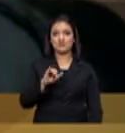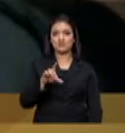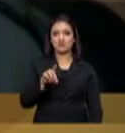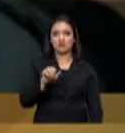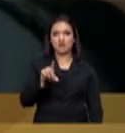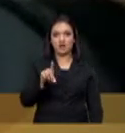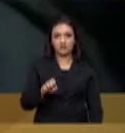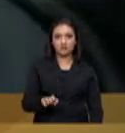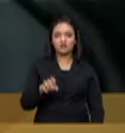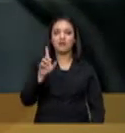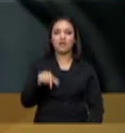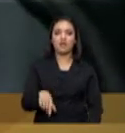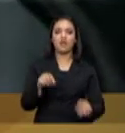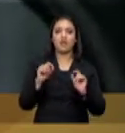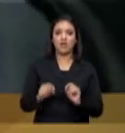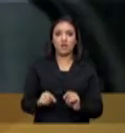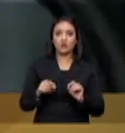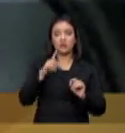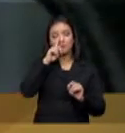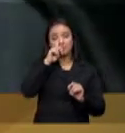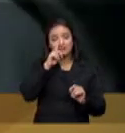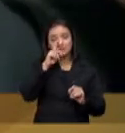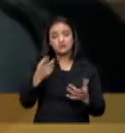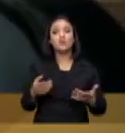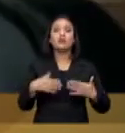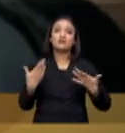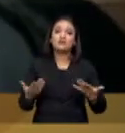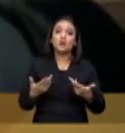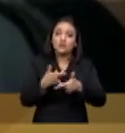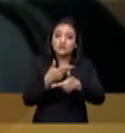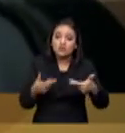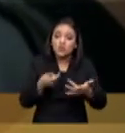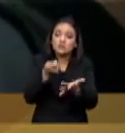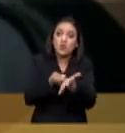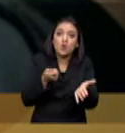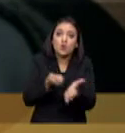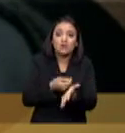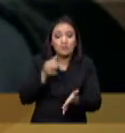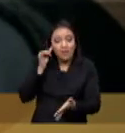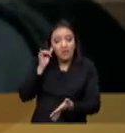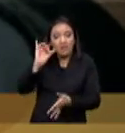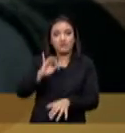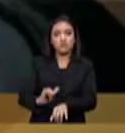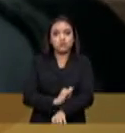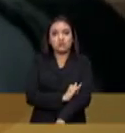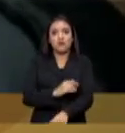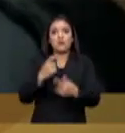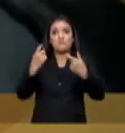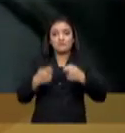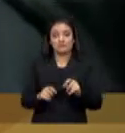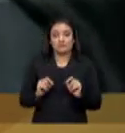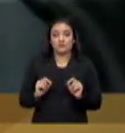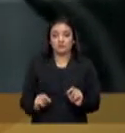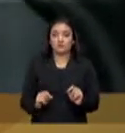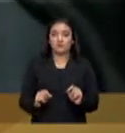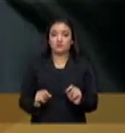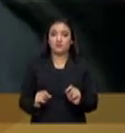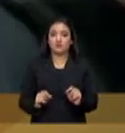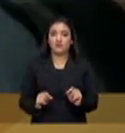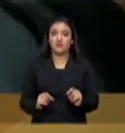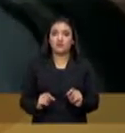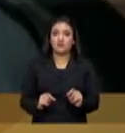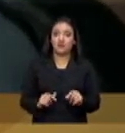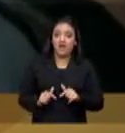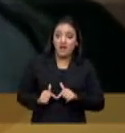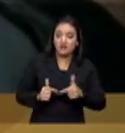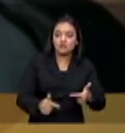consistente de preservação da obesidade deve compreender não só as ações de caráter educativo e